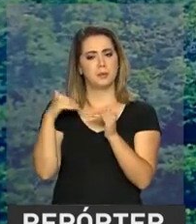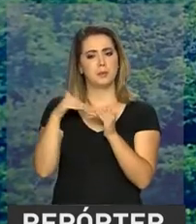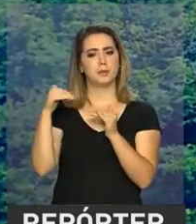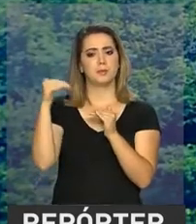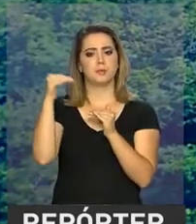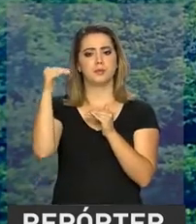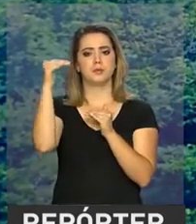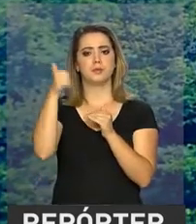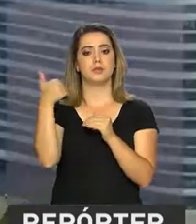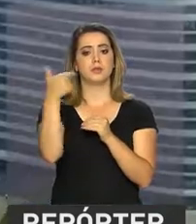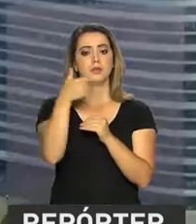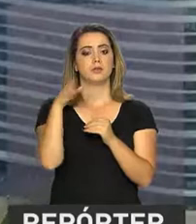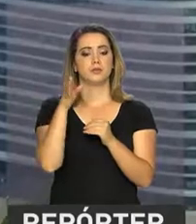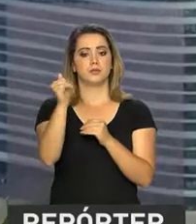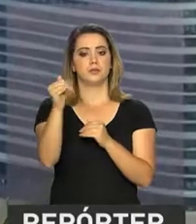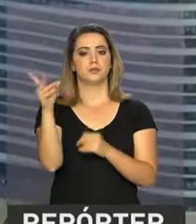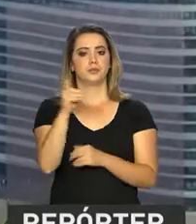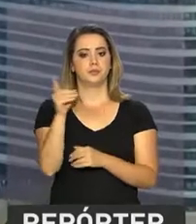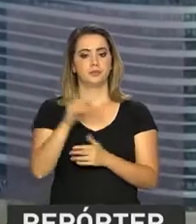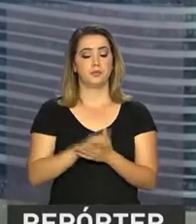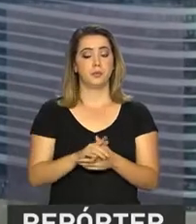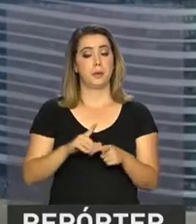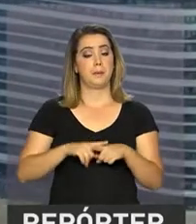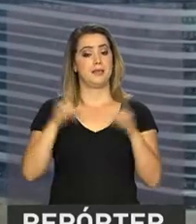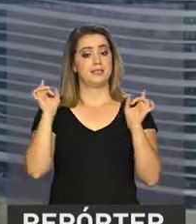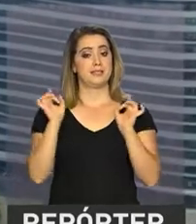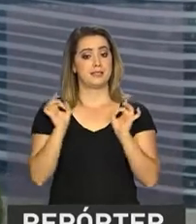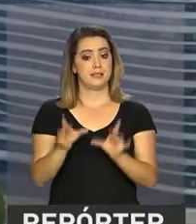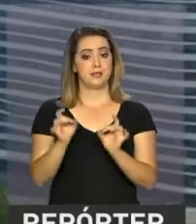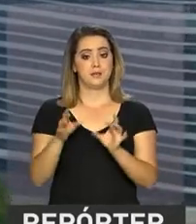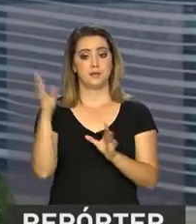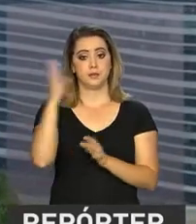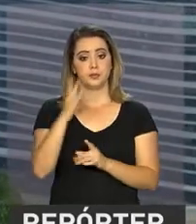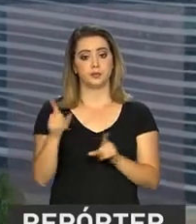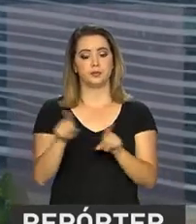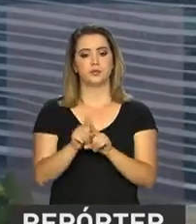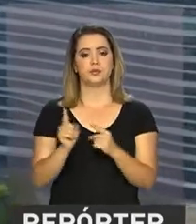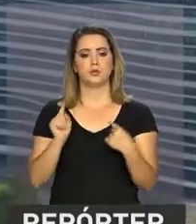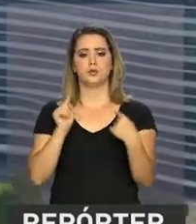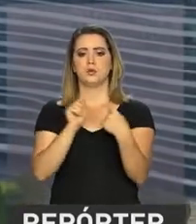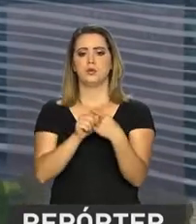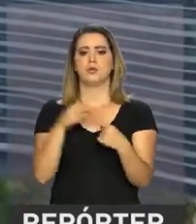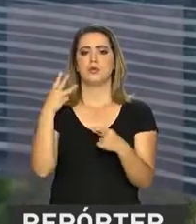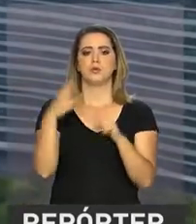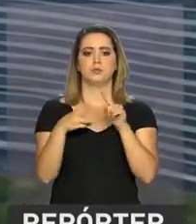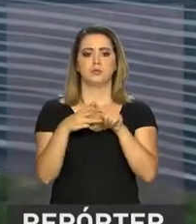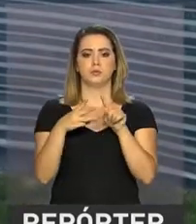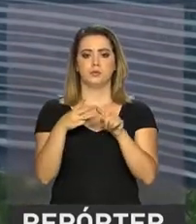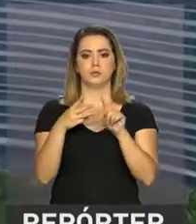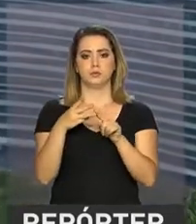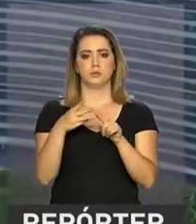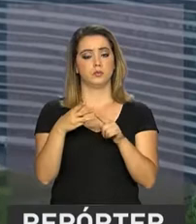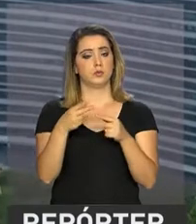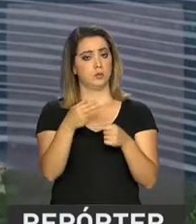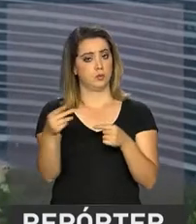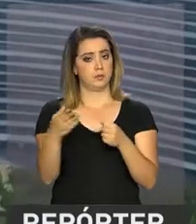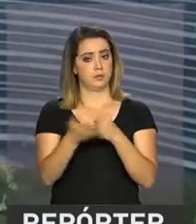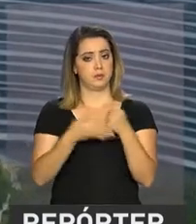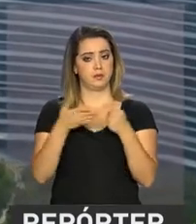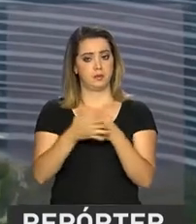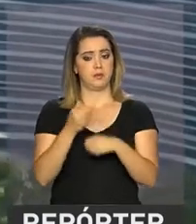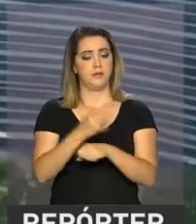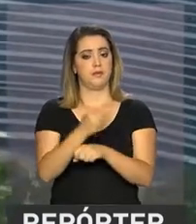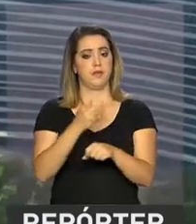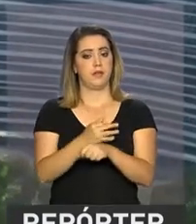mais do que comprou mas as exportações brasileiras são concentradas especialmente em três produtos básicos minério de ferro